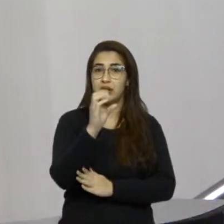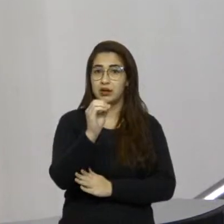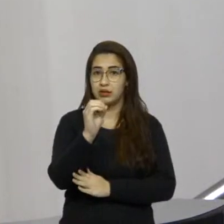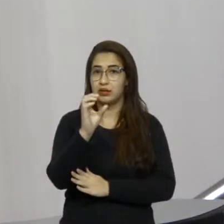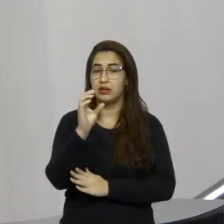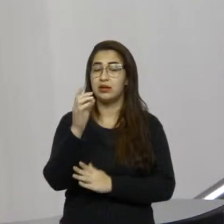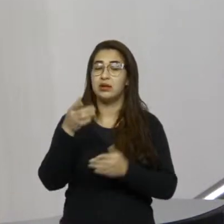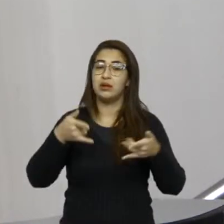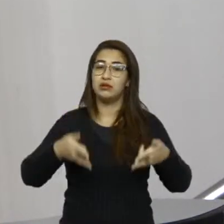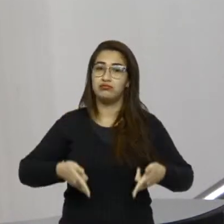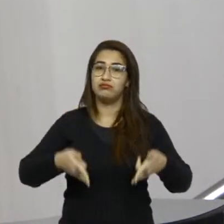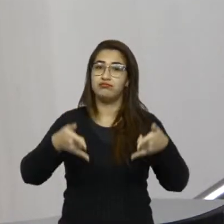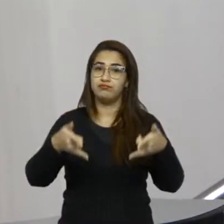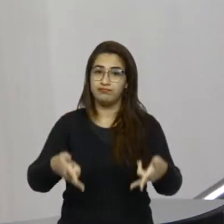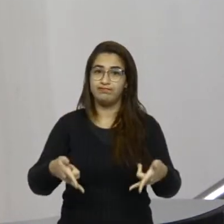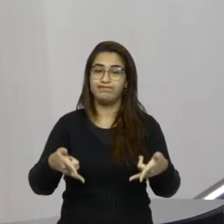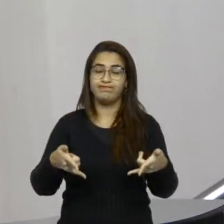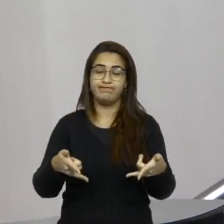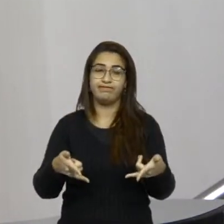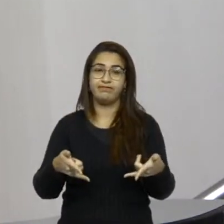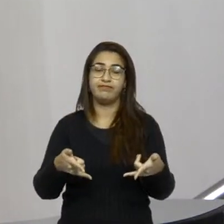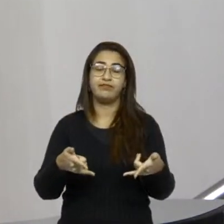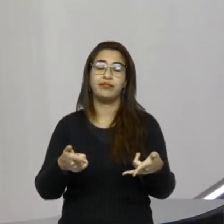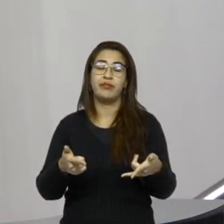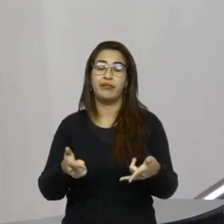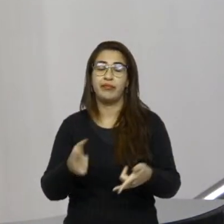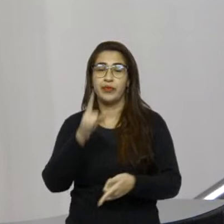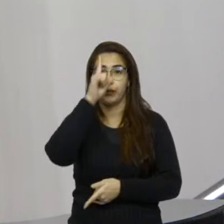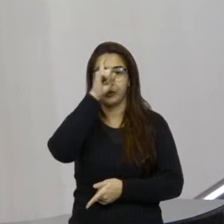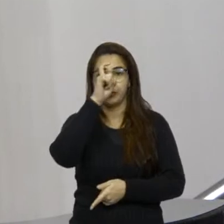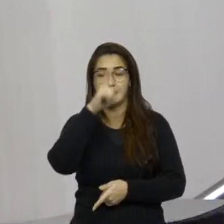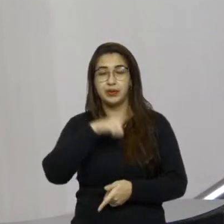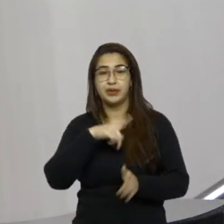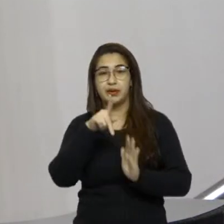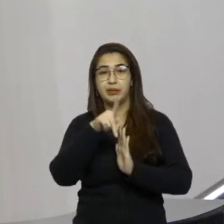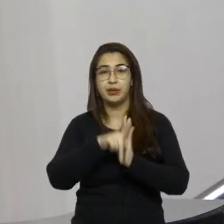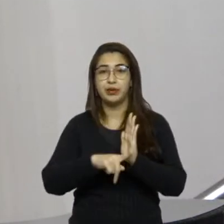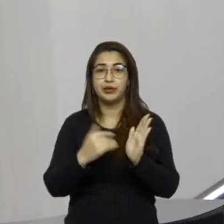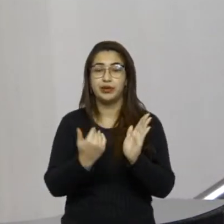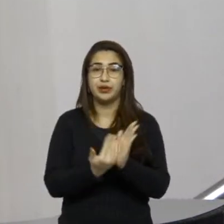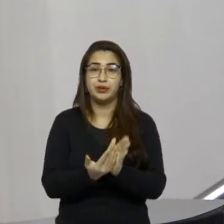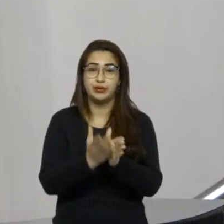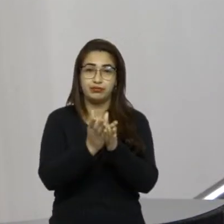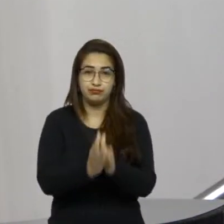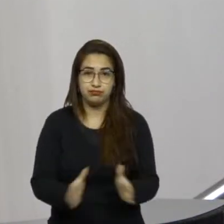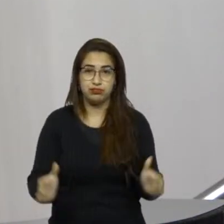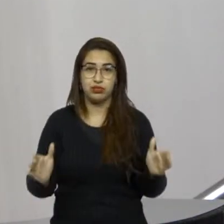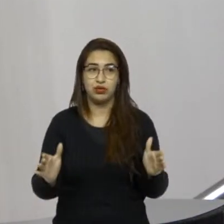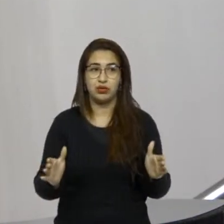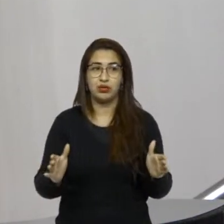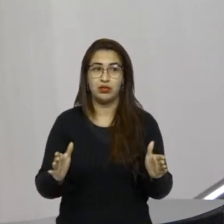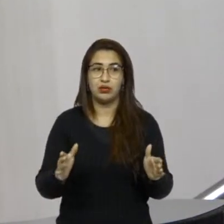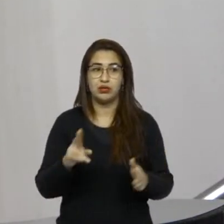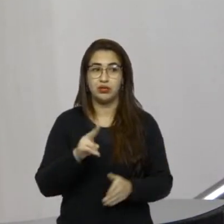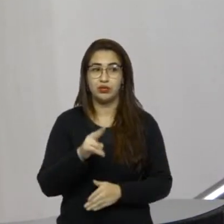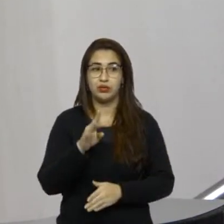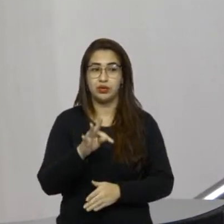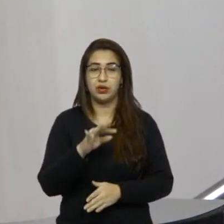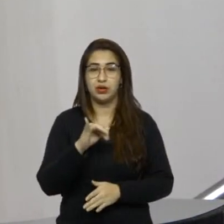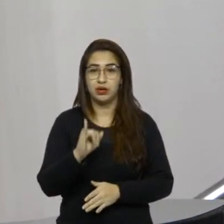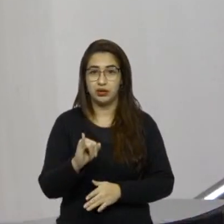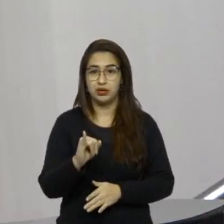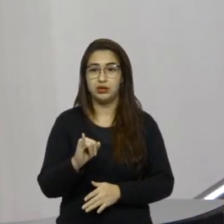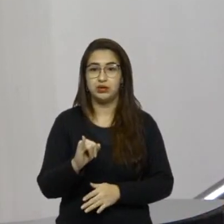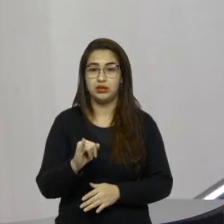oferta de leitos ao Estado. O Hospital Santo Antônio tem um projeto de ampliação da UTI Neonatal, aprovado pela Visa. A obra